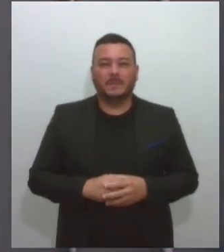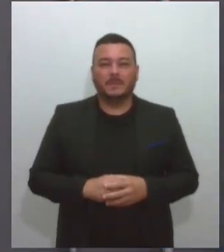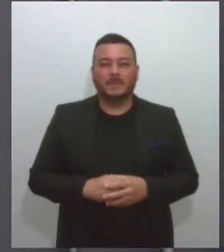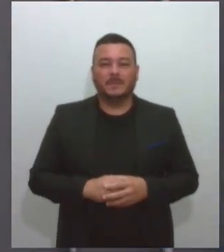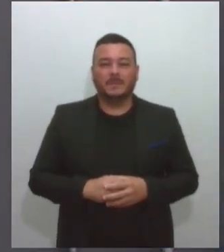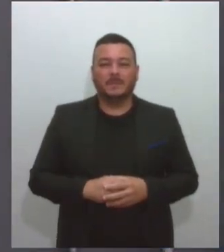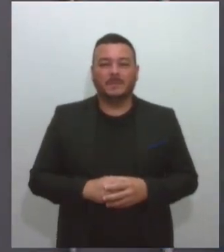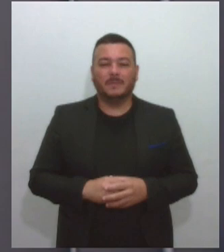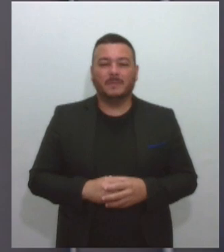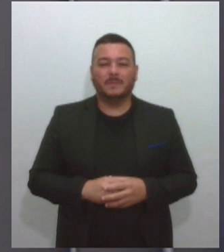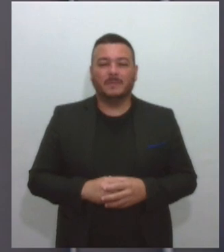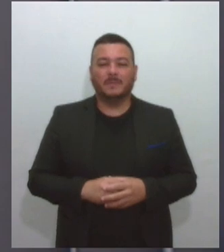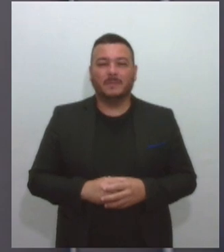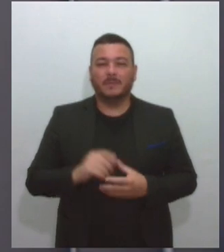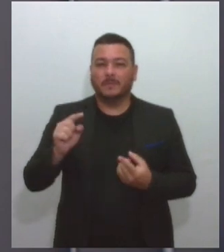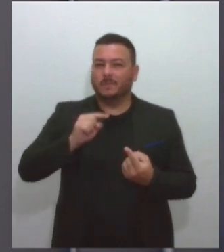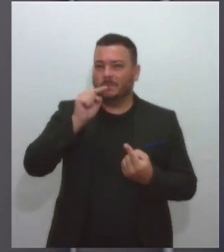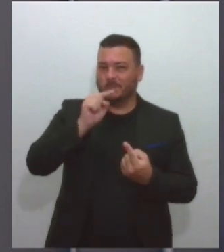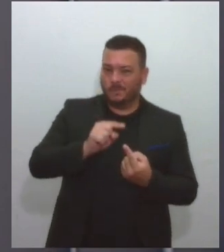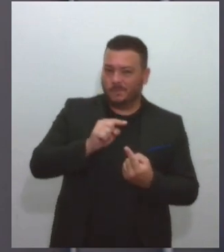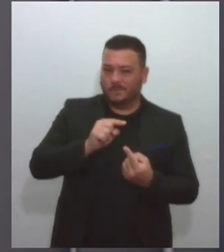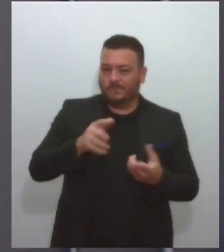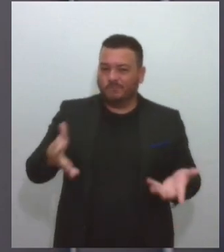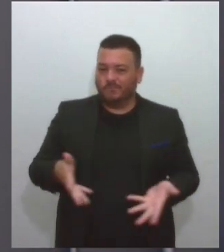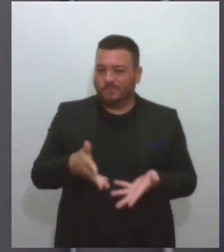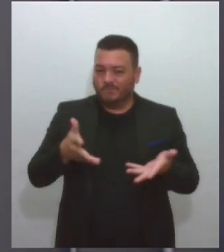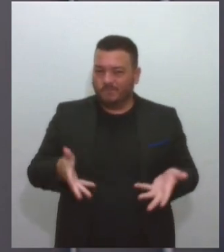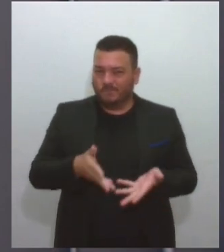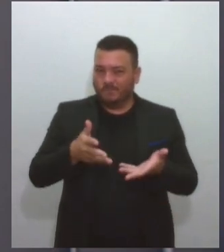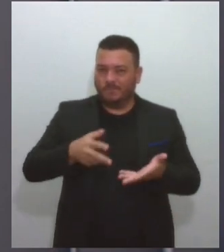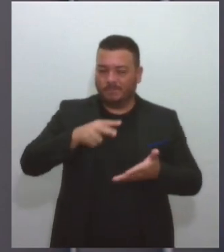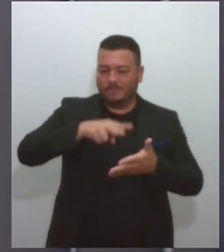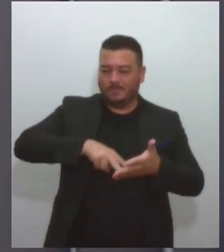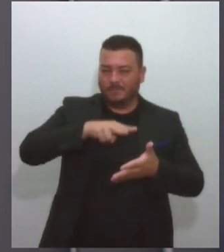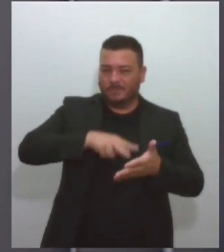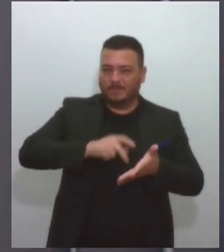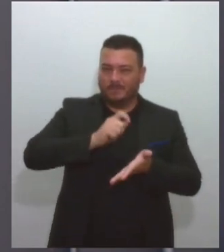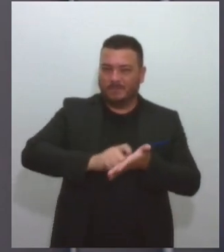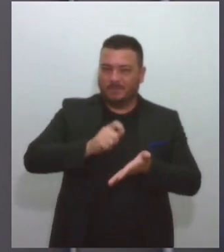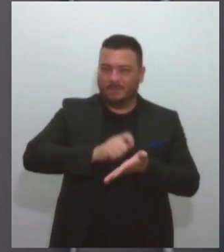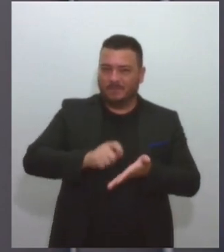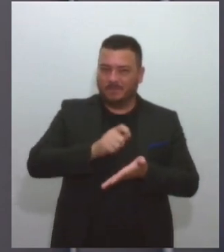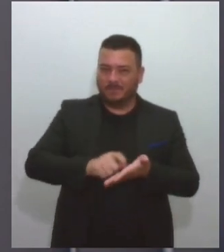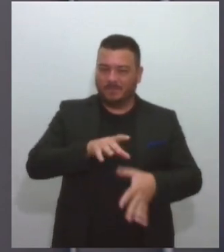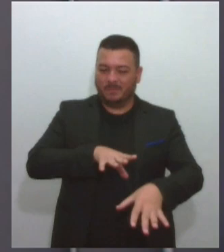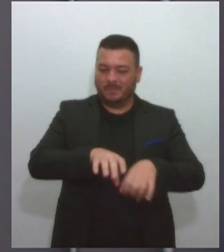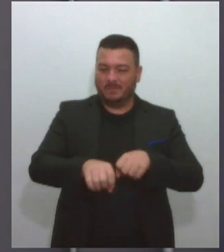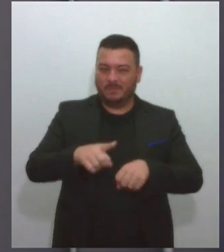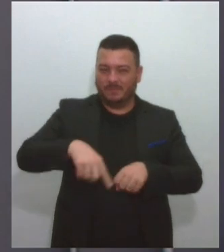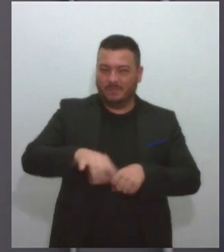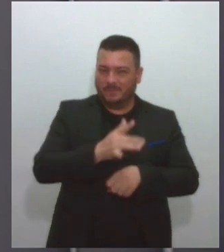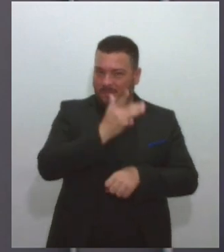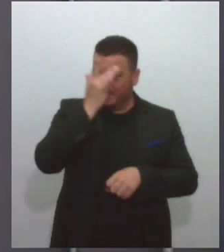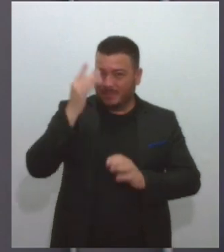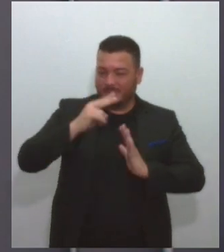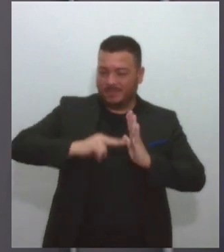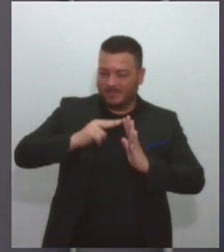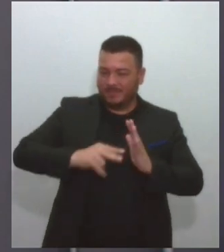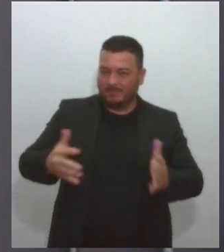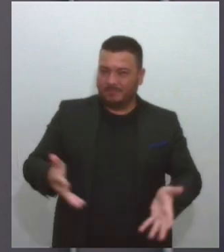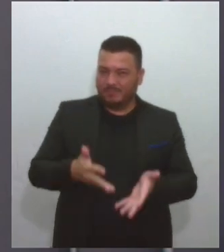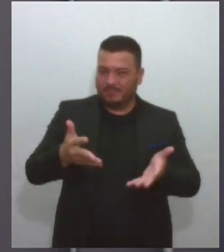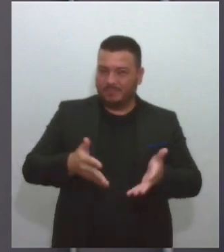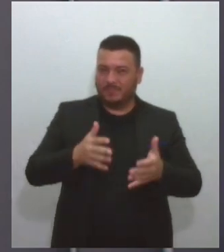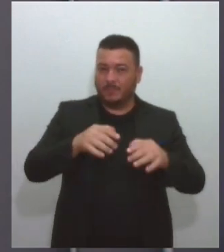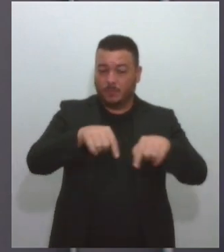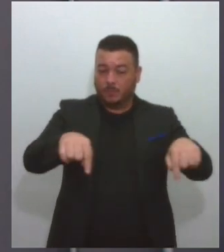Com o objetivo de fomentar a leitura, a escrita e a formação de novos leitores, a Biblioteca Pública